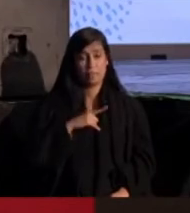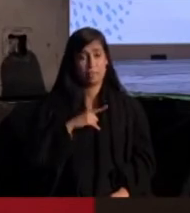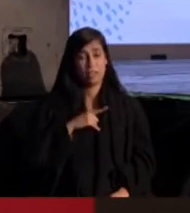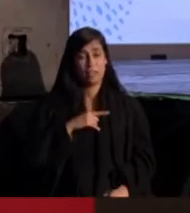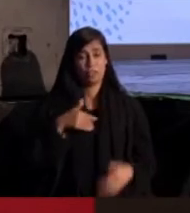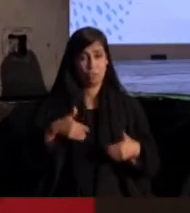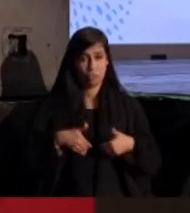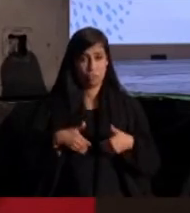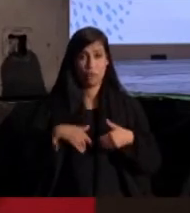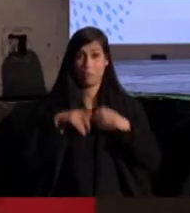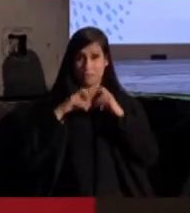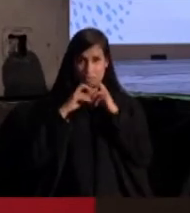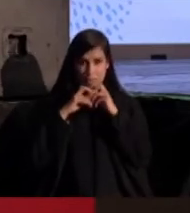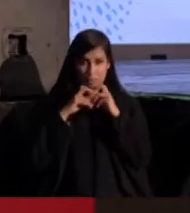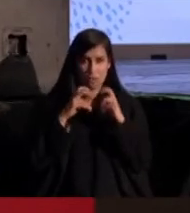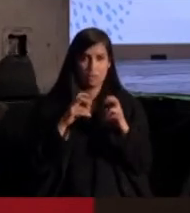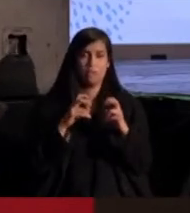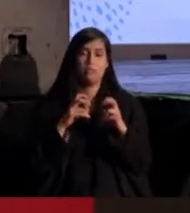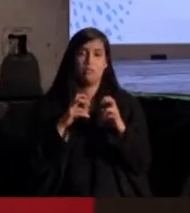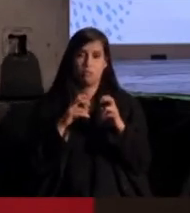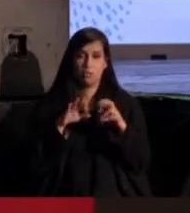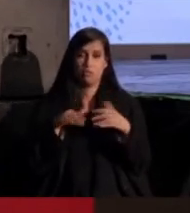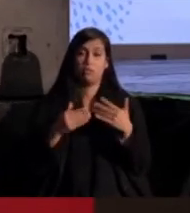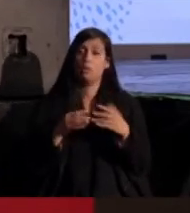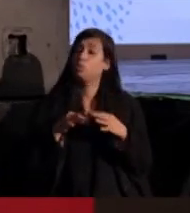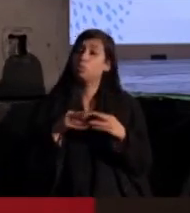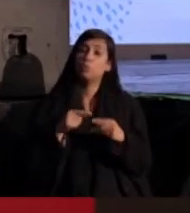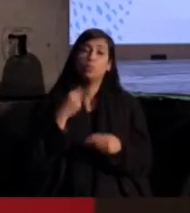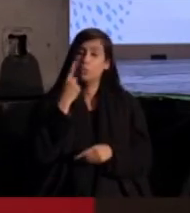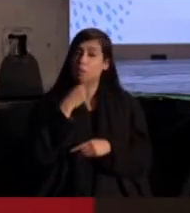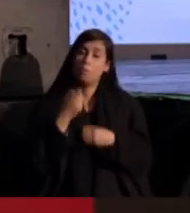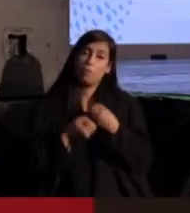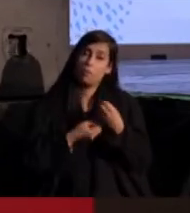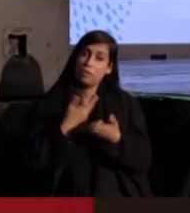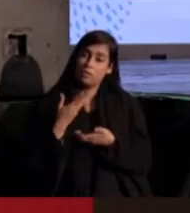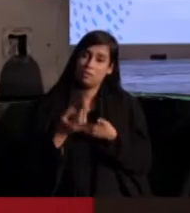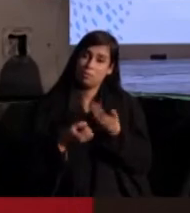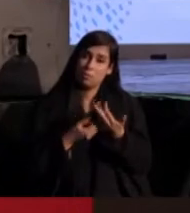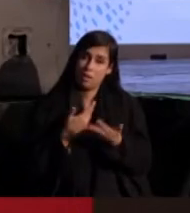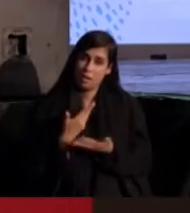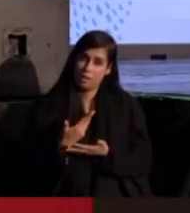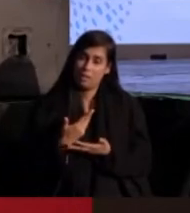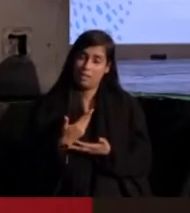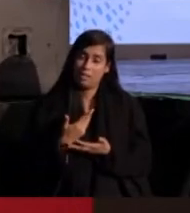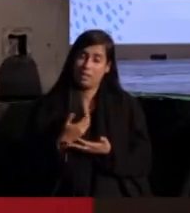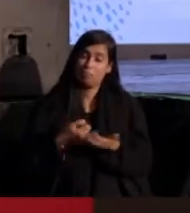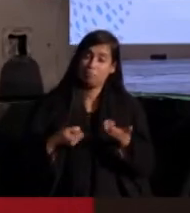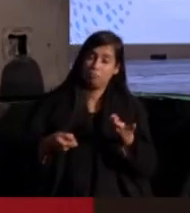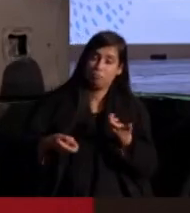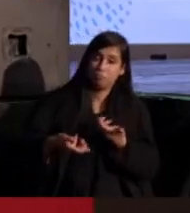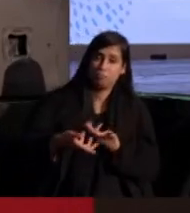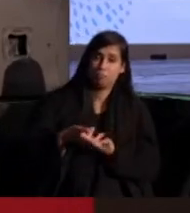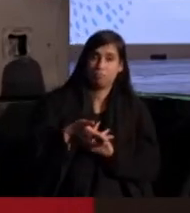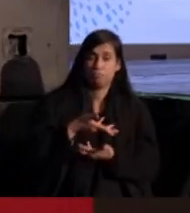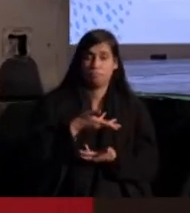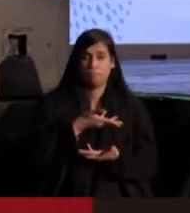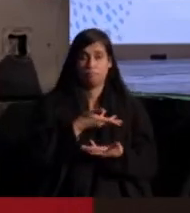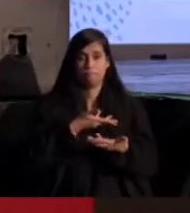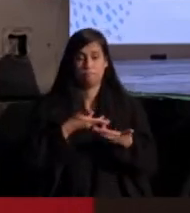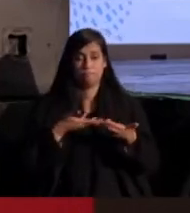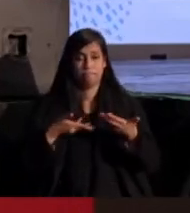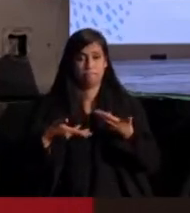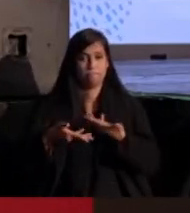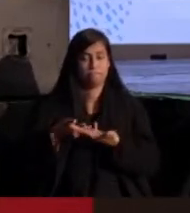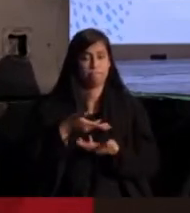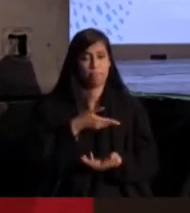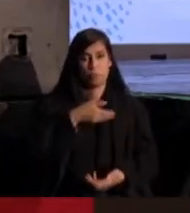né? Então, este consumo, que é consumo do mundo, que é o consumo do outro, né? É o consumo das coisas, é